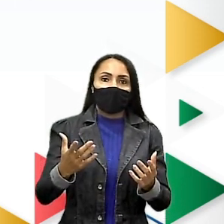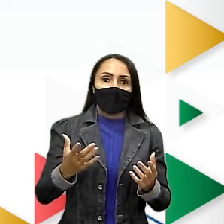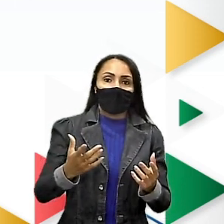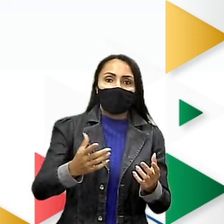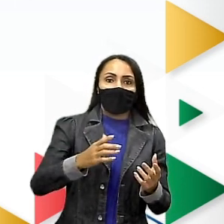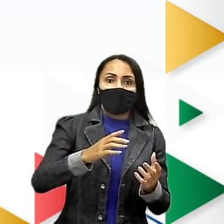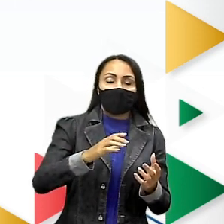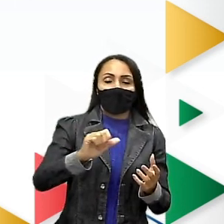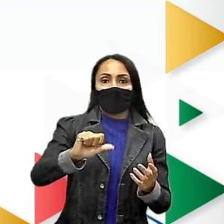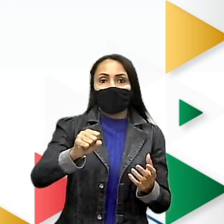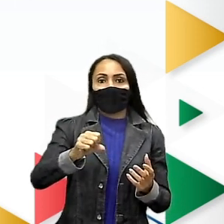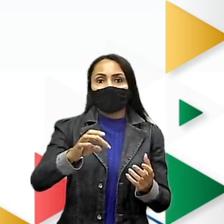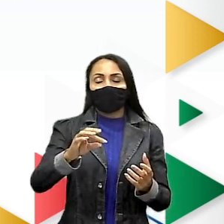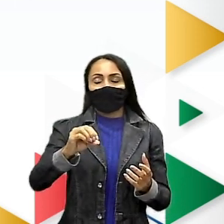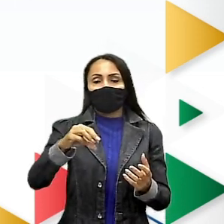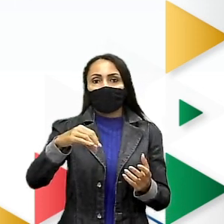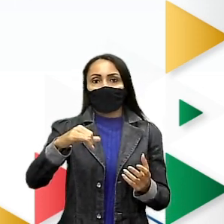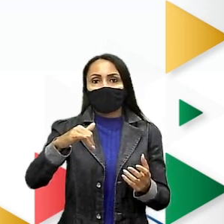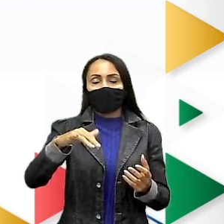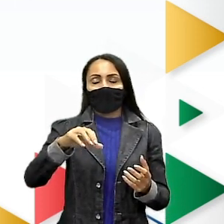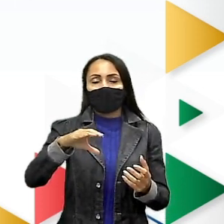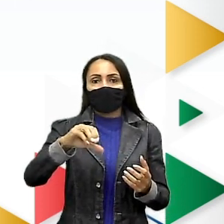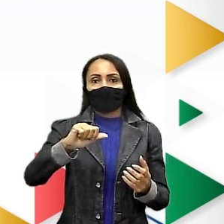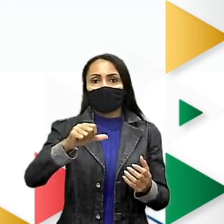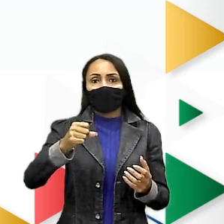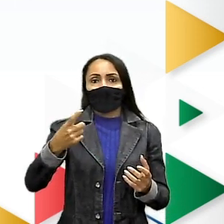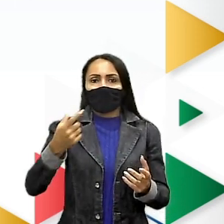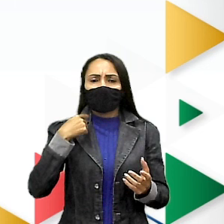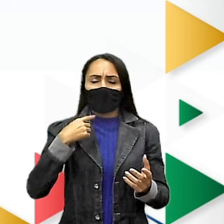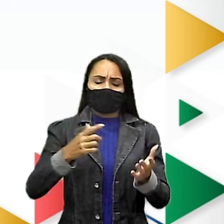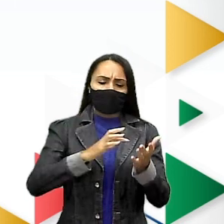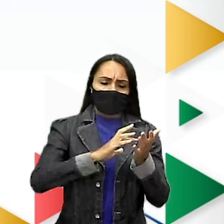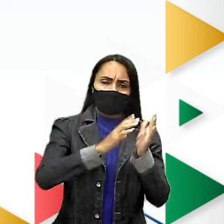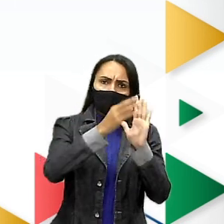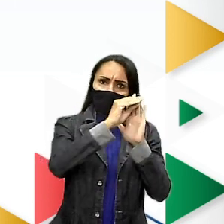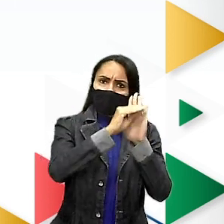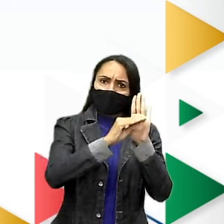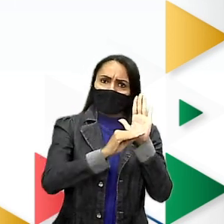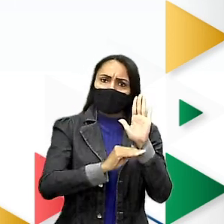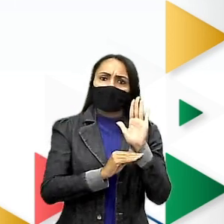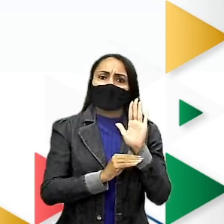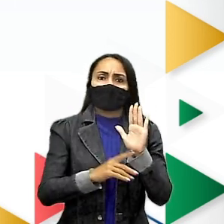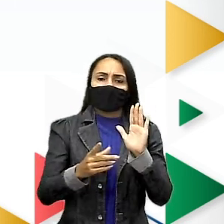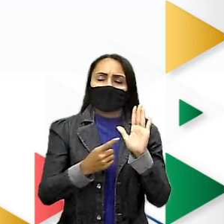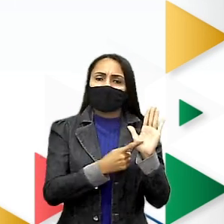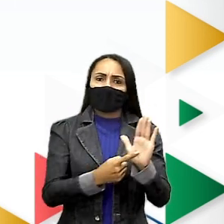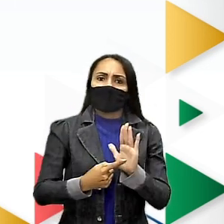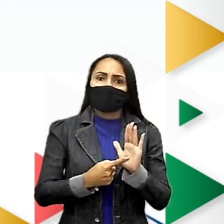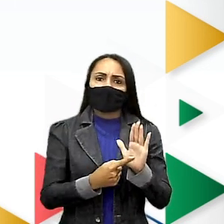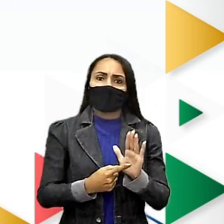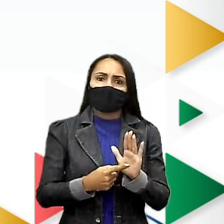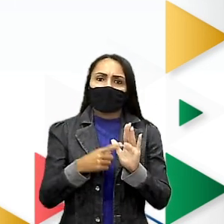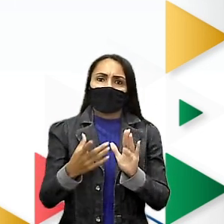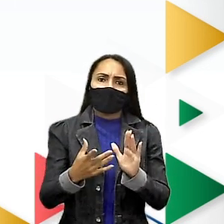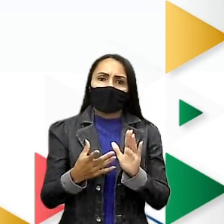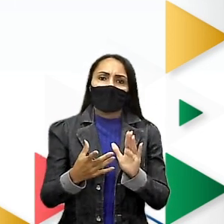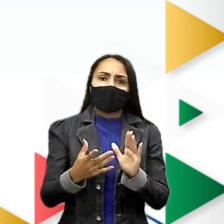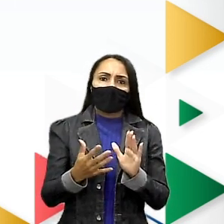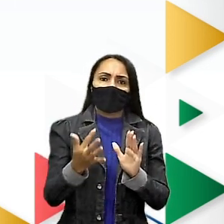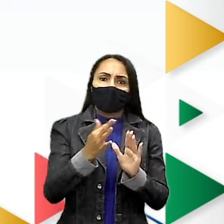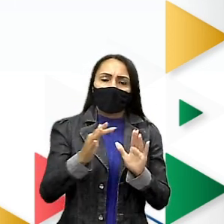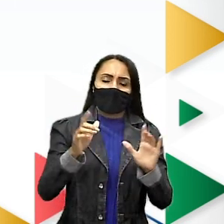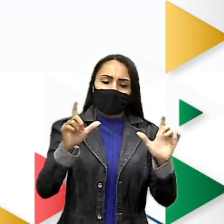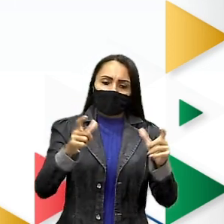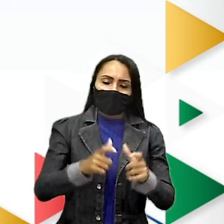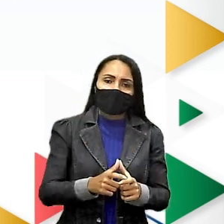assim, é exatamente isso. É usar esses dados imensos para apresentá-los de forma